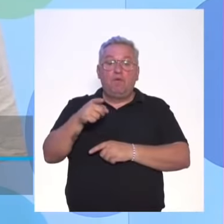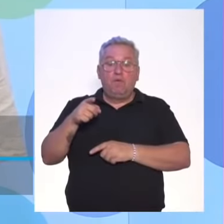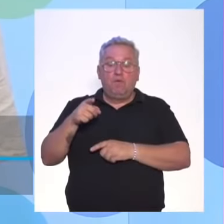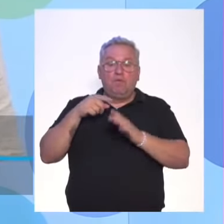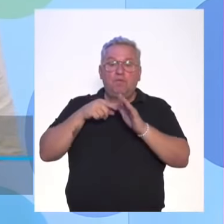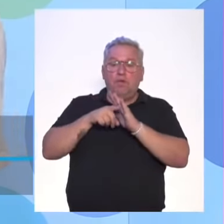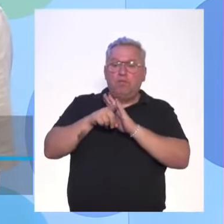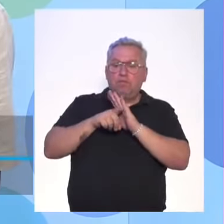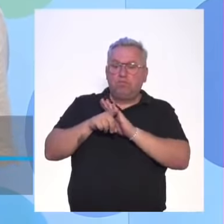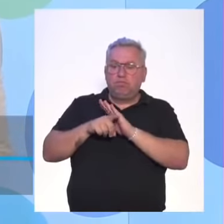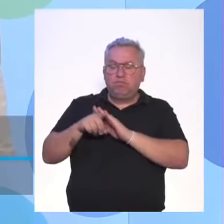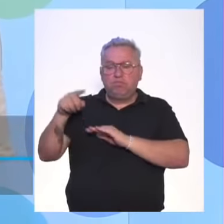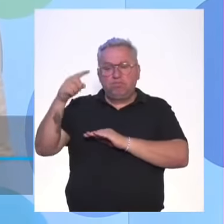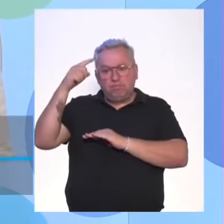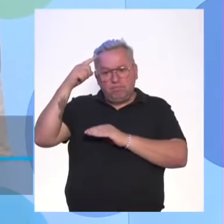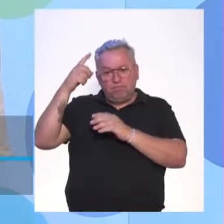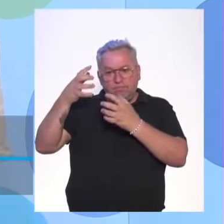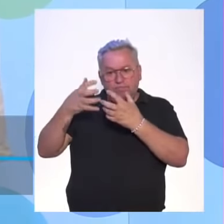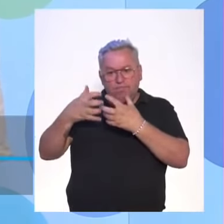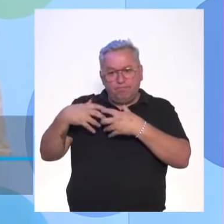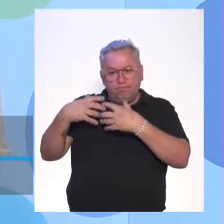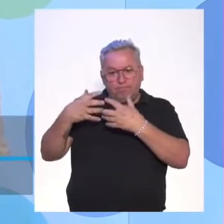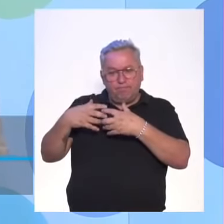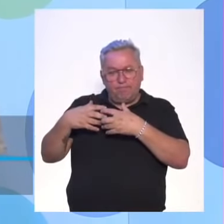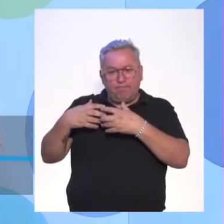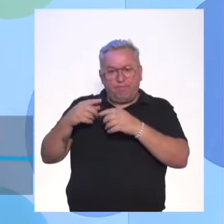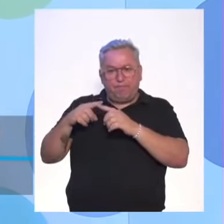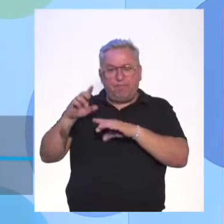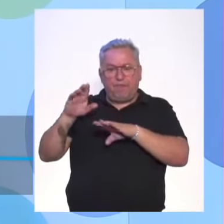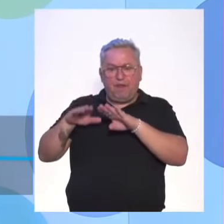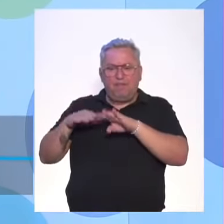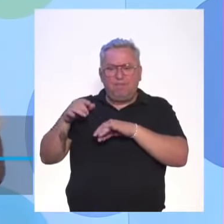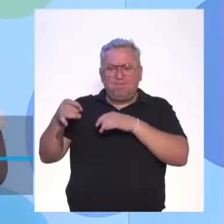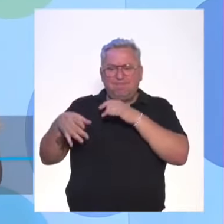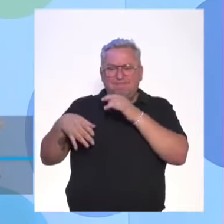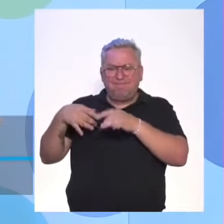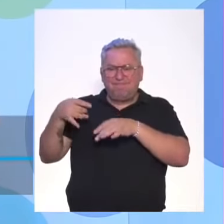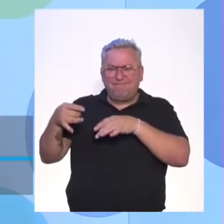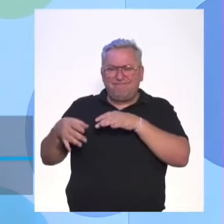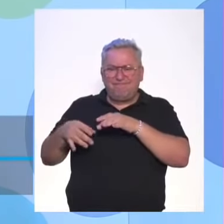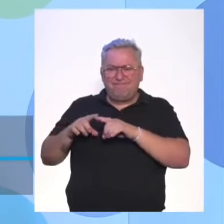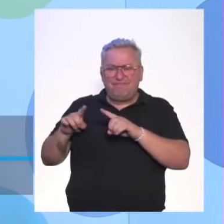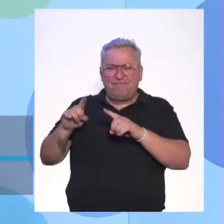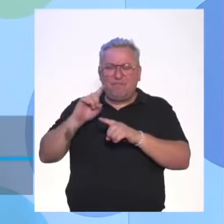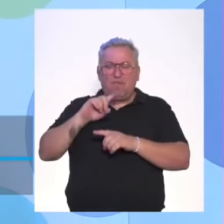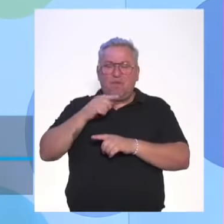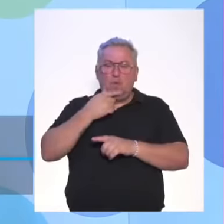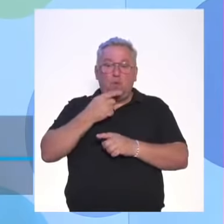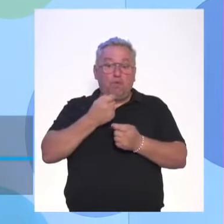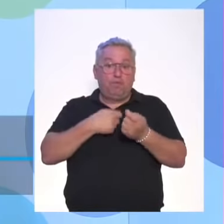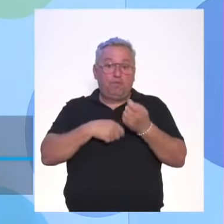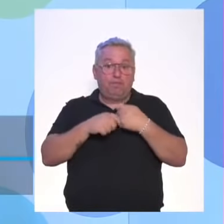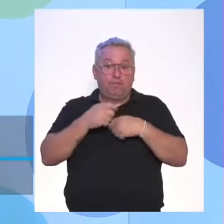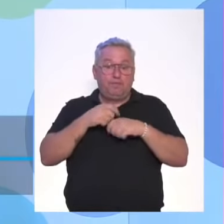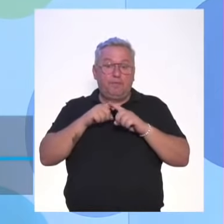questionar fazer reflexão sobre alguns valores né porque a gente vai deixando como você falou do homem de negócios é esse episódio do homem de